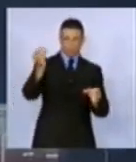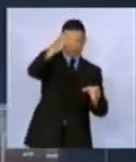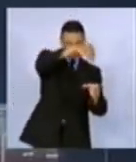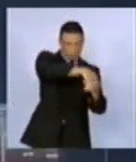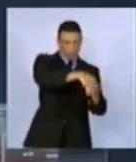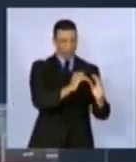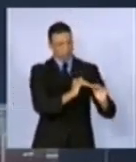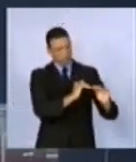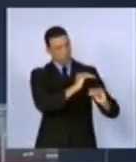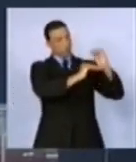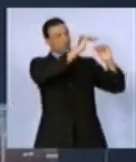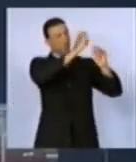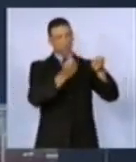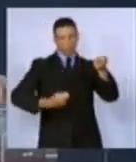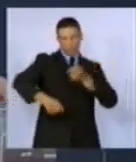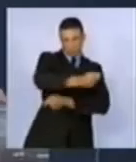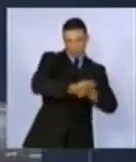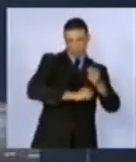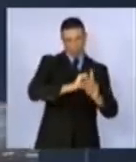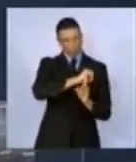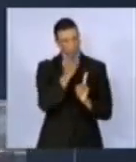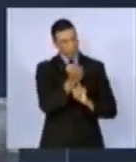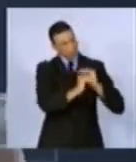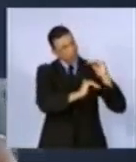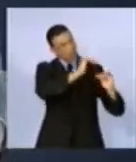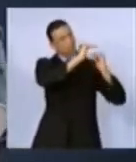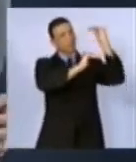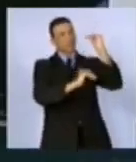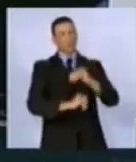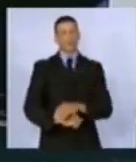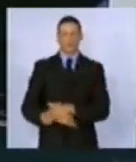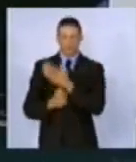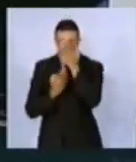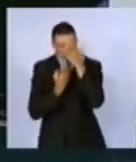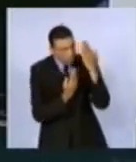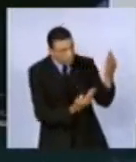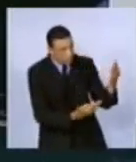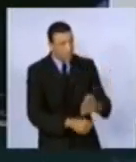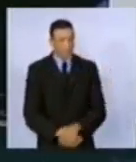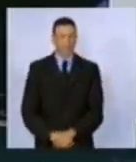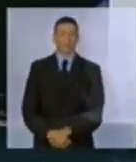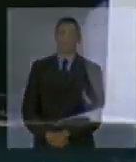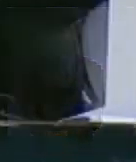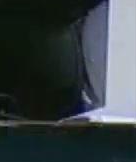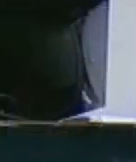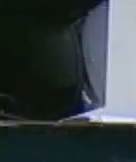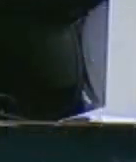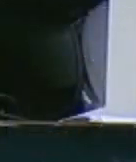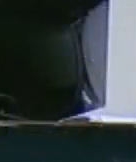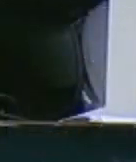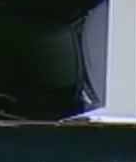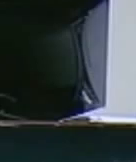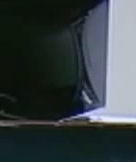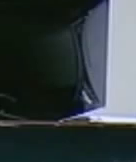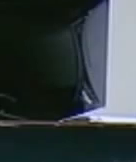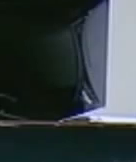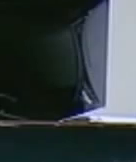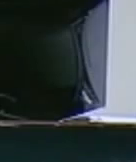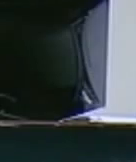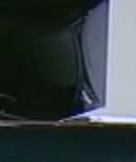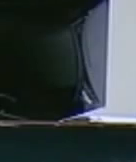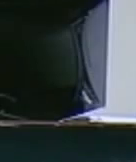de um processo de crescimento econômico e progresso social Obrigado obrigado eu agora Convido os senhores Rafael frigério